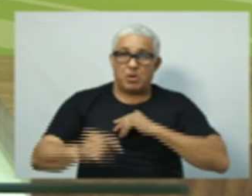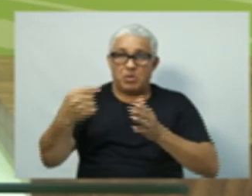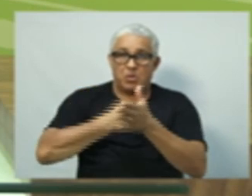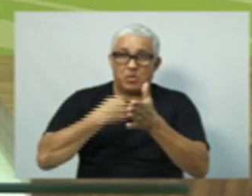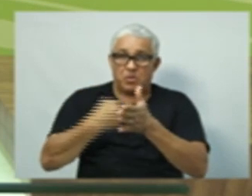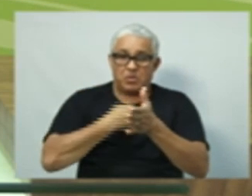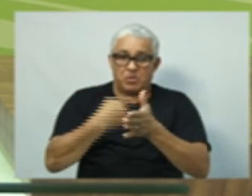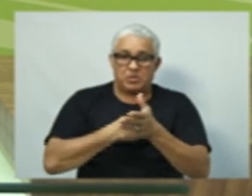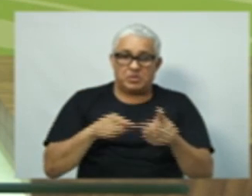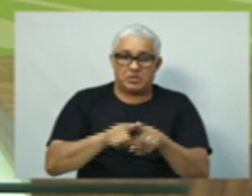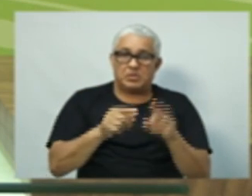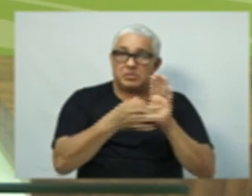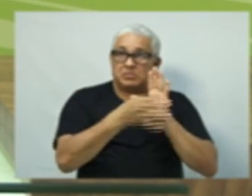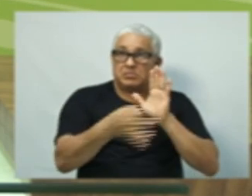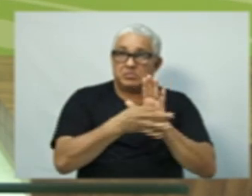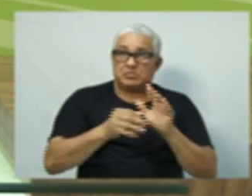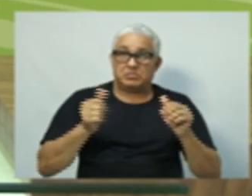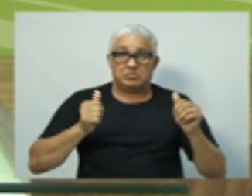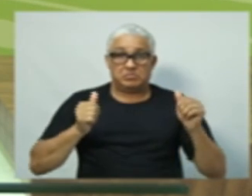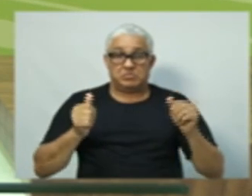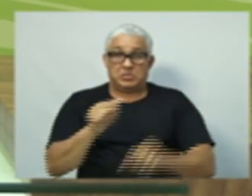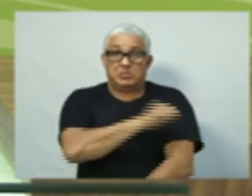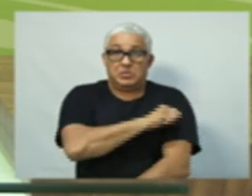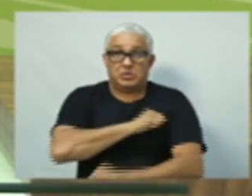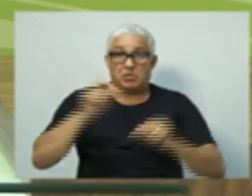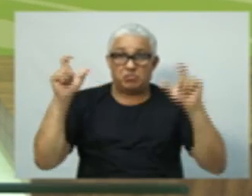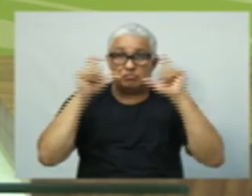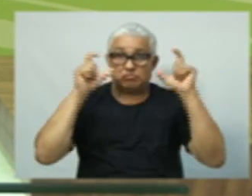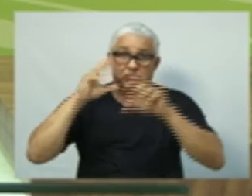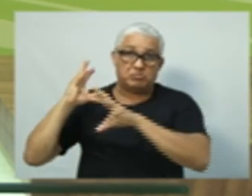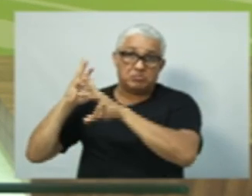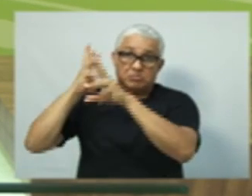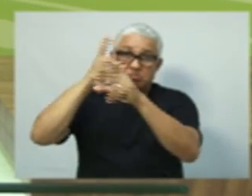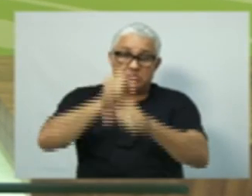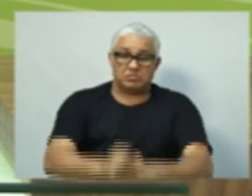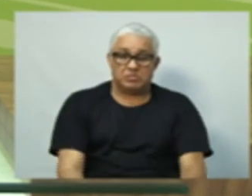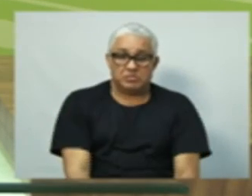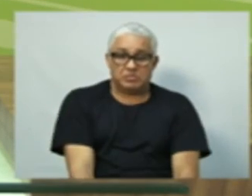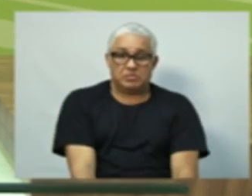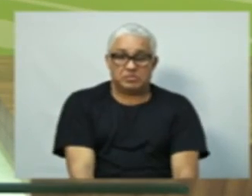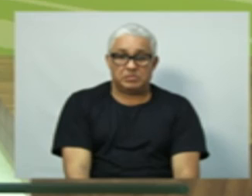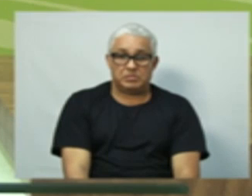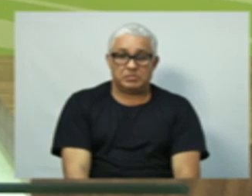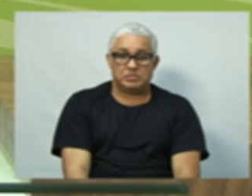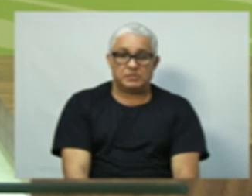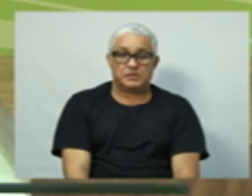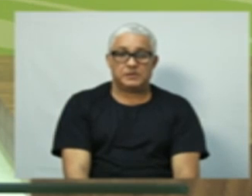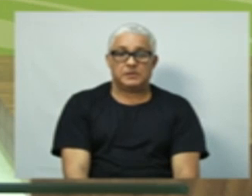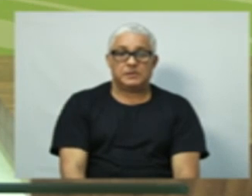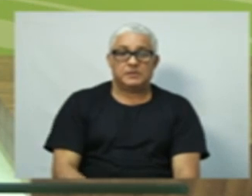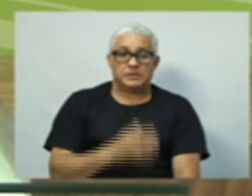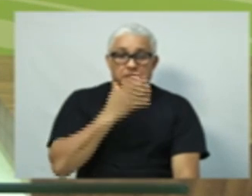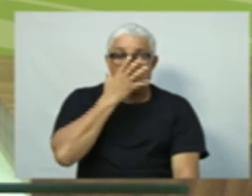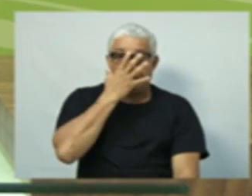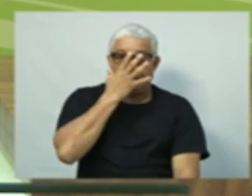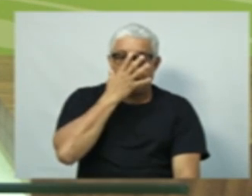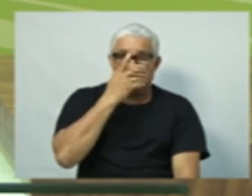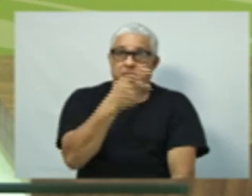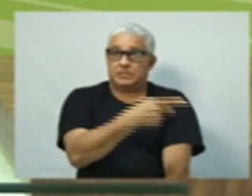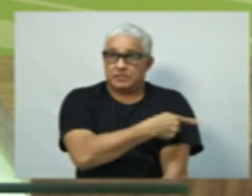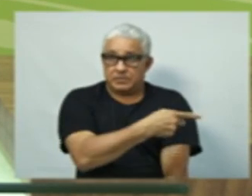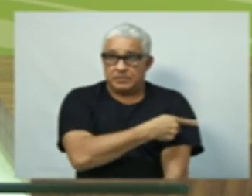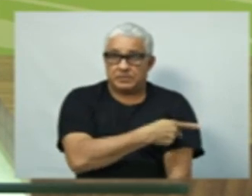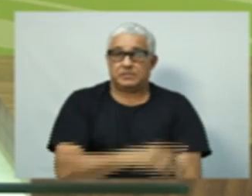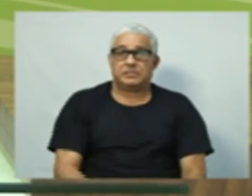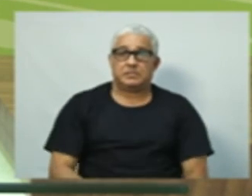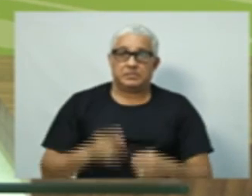comentando que os alunos estão bem atentos na revisão né o pessoal de vilhena